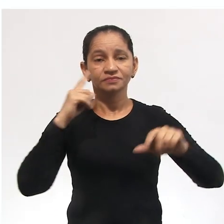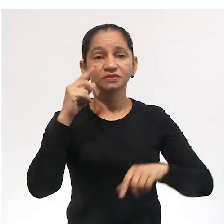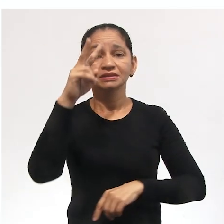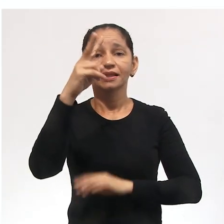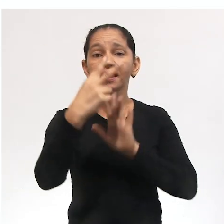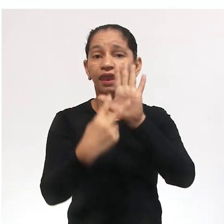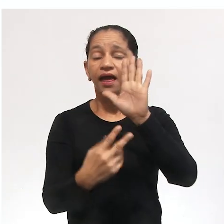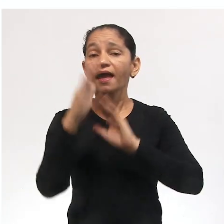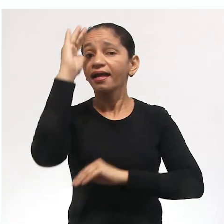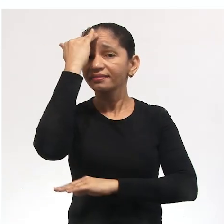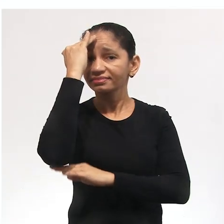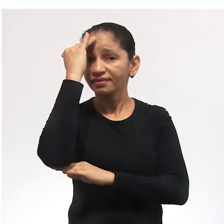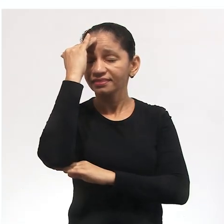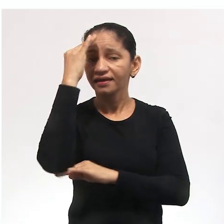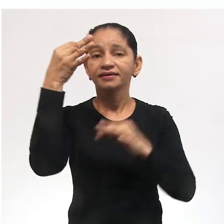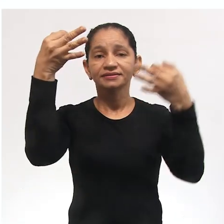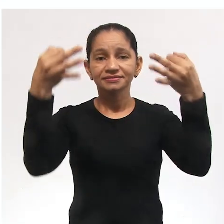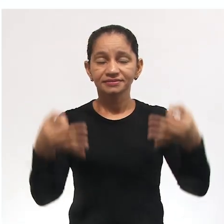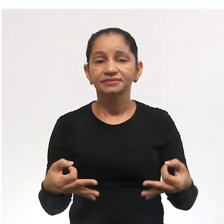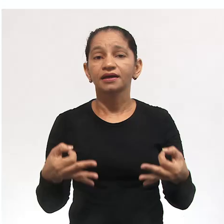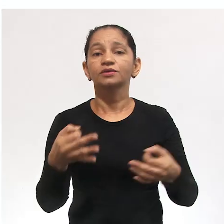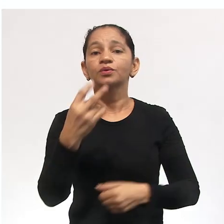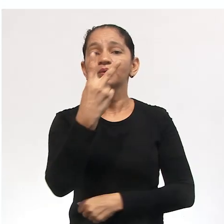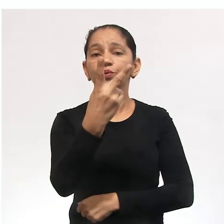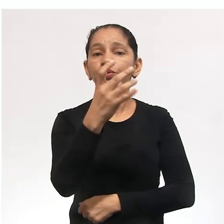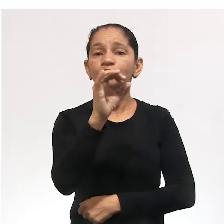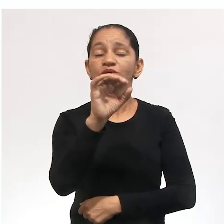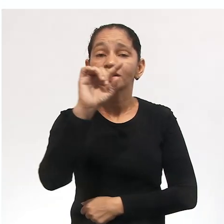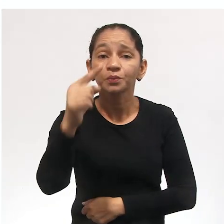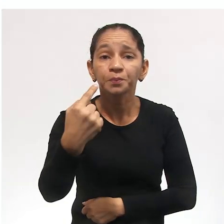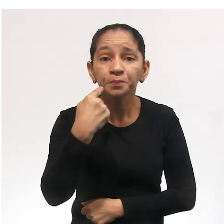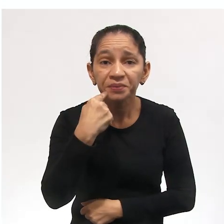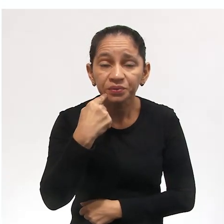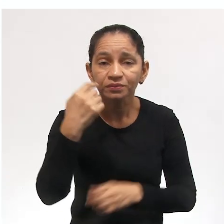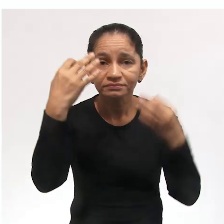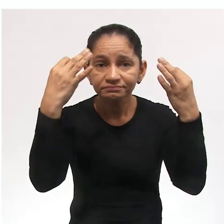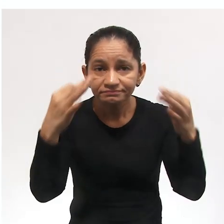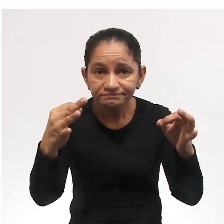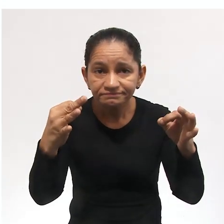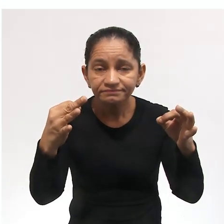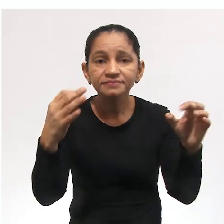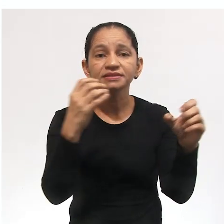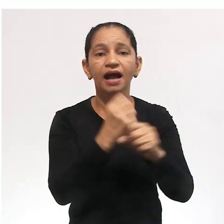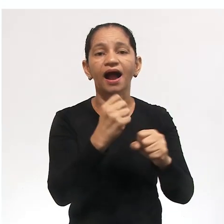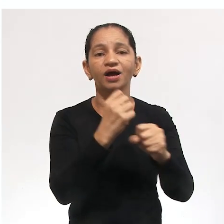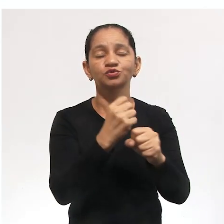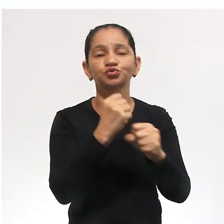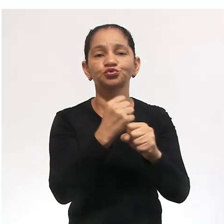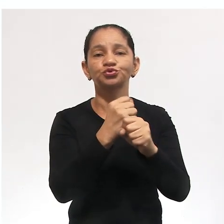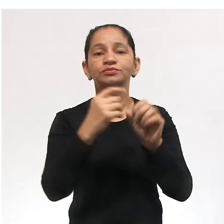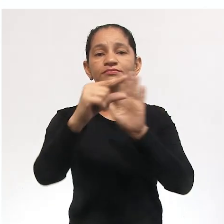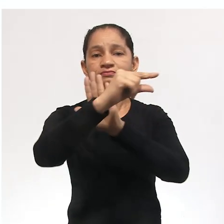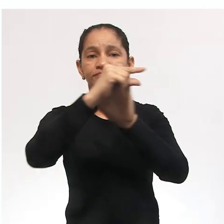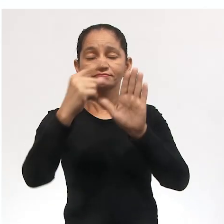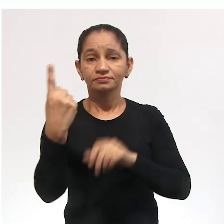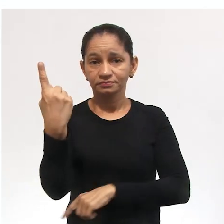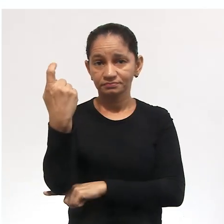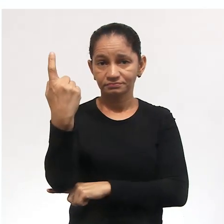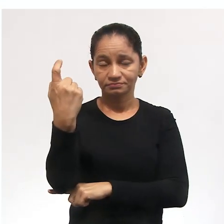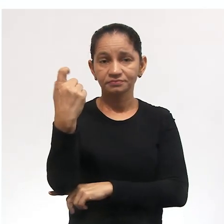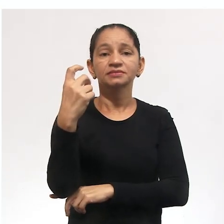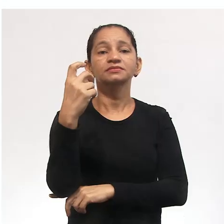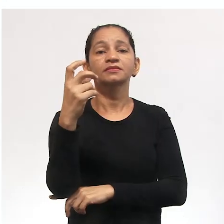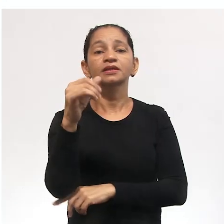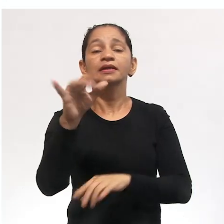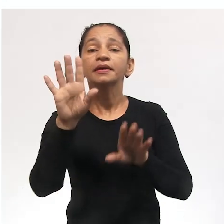capital social foi em 200 mil, certo? Sendo que o caixa, o dinheiro em espécie, foi no valor de 50